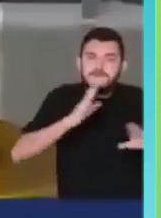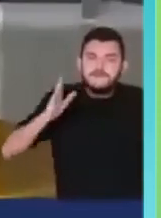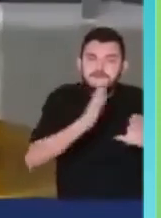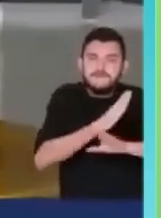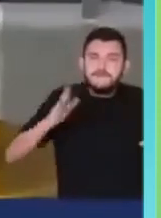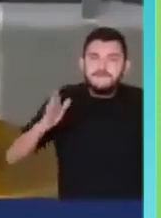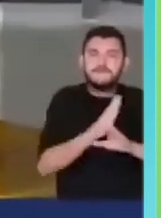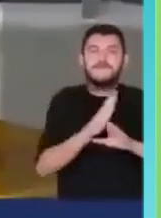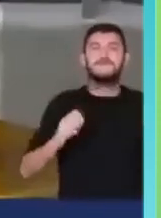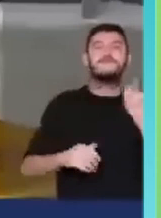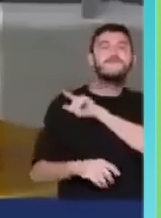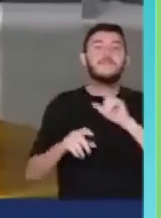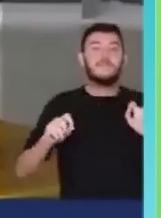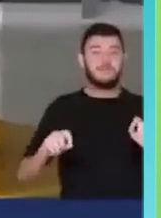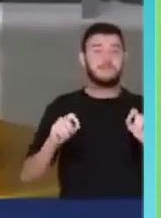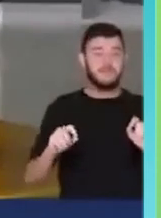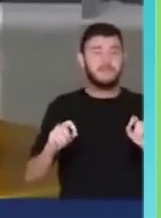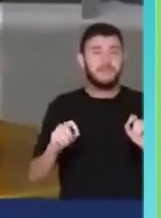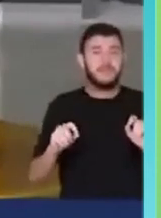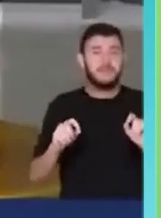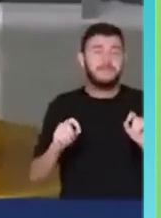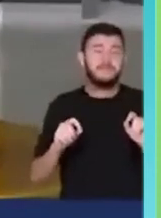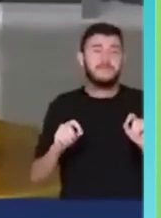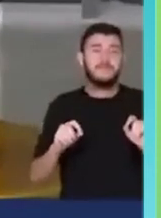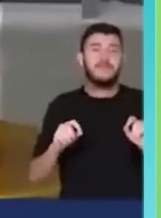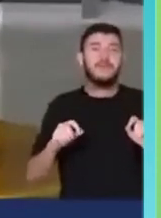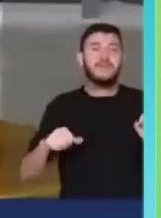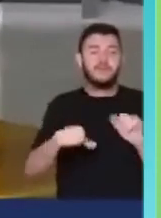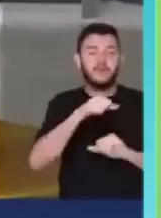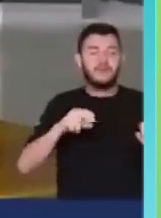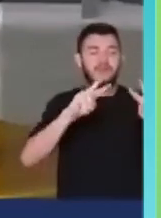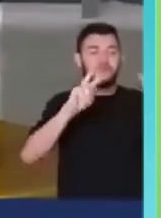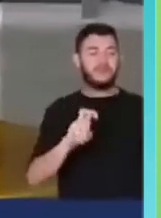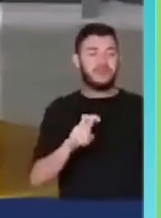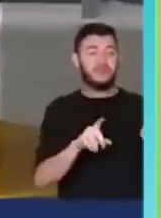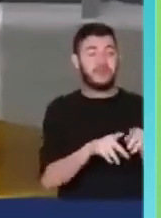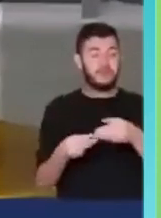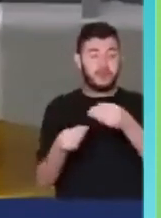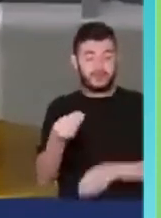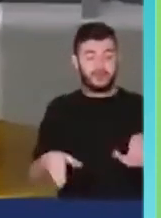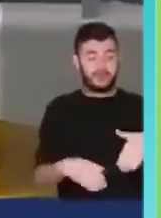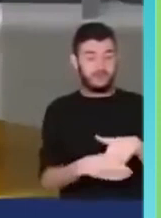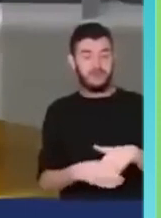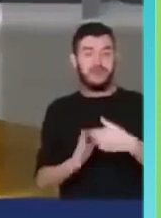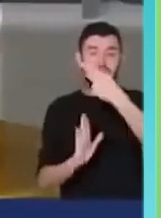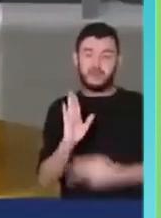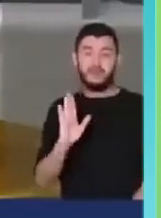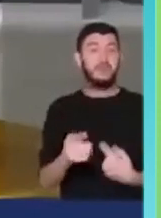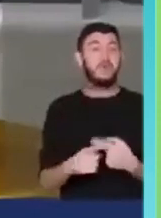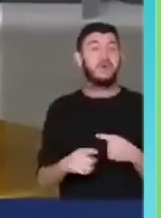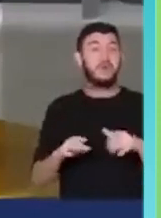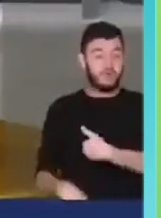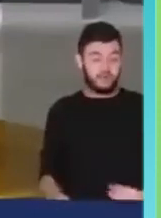mudar o rumo e colocar obstáculo para a votação desse projeto não para aprovação para votação